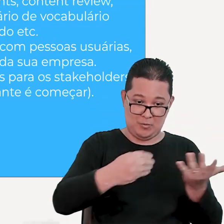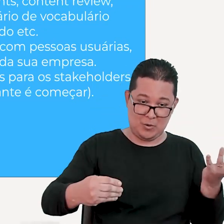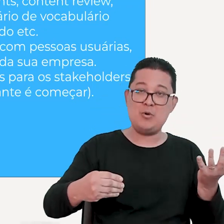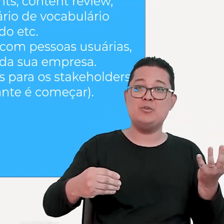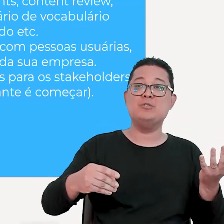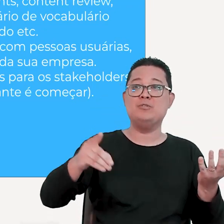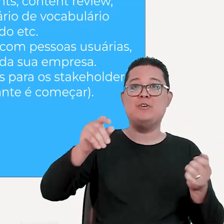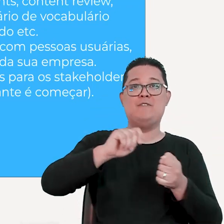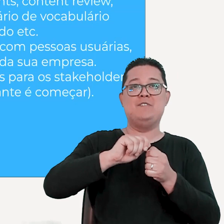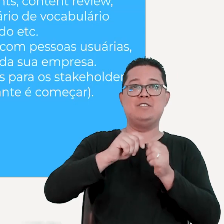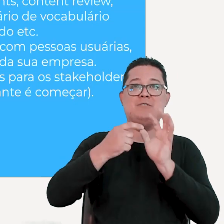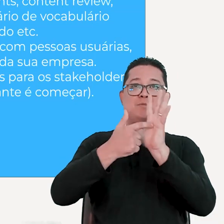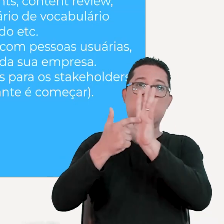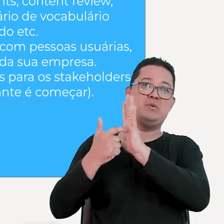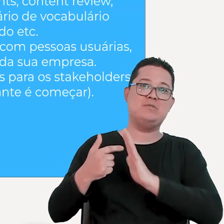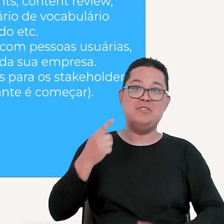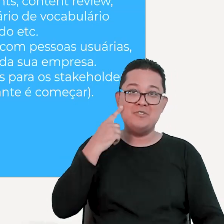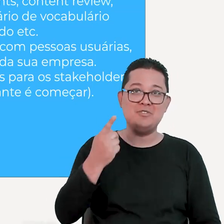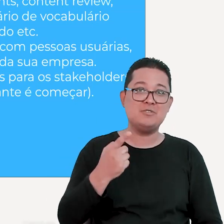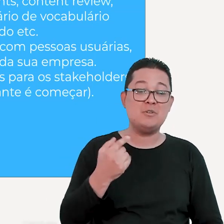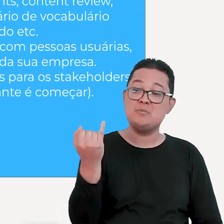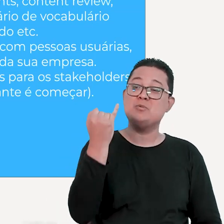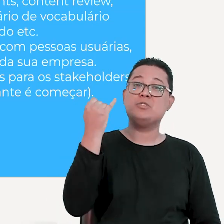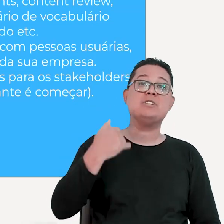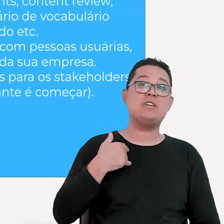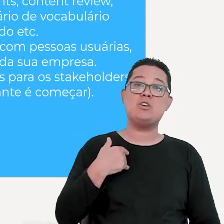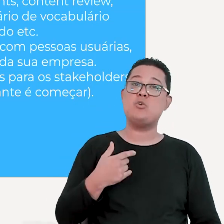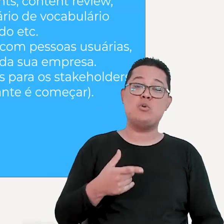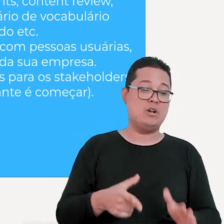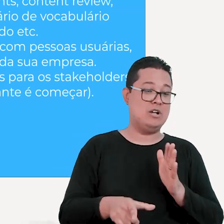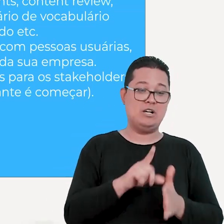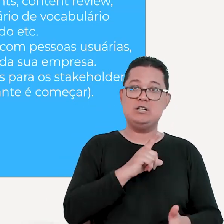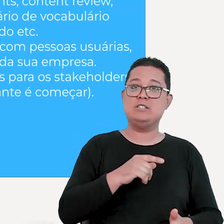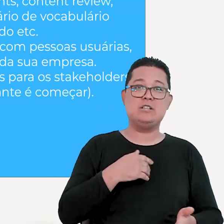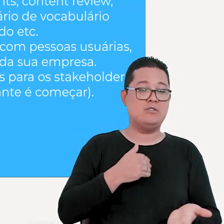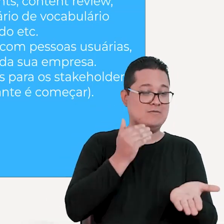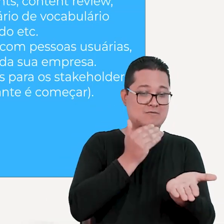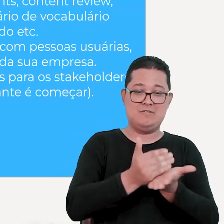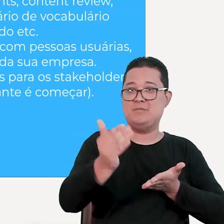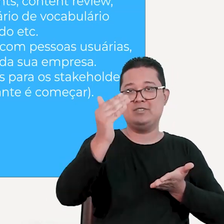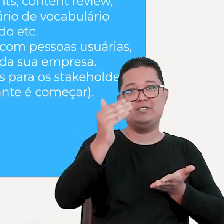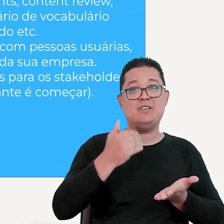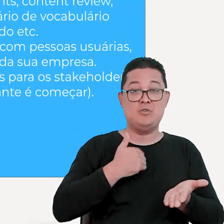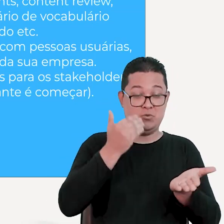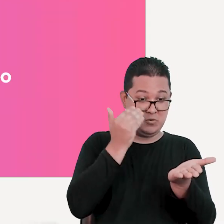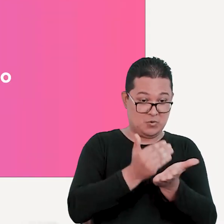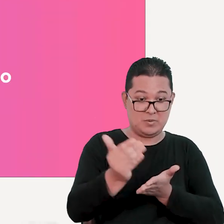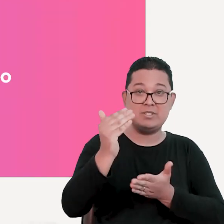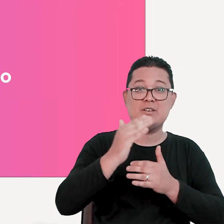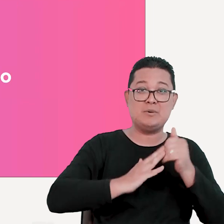vê que não é um bicho de 7 cabeças e a gente começa a implementar isso nos próximos projetos também.